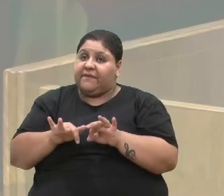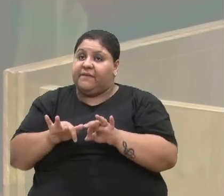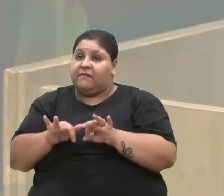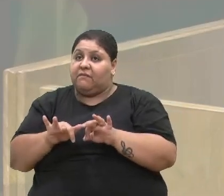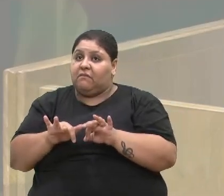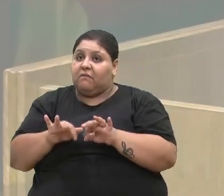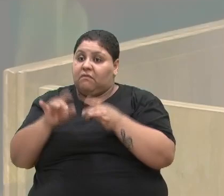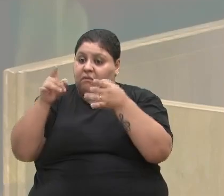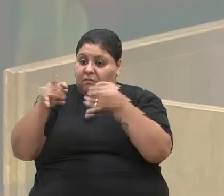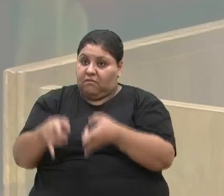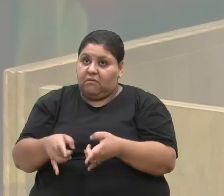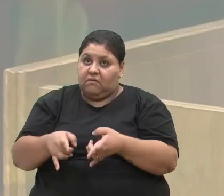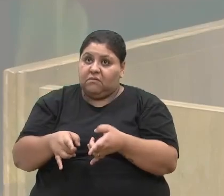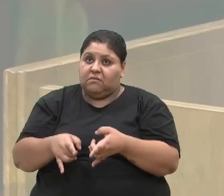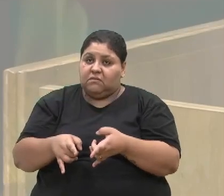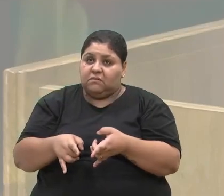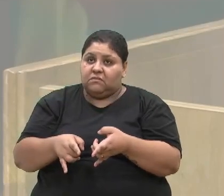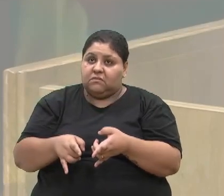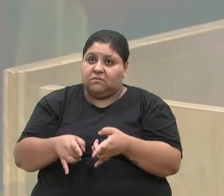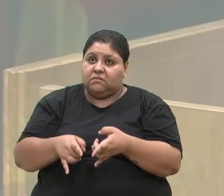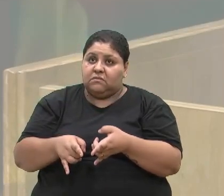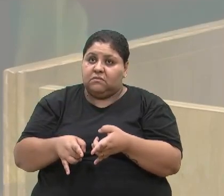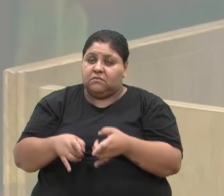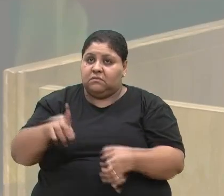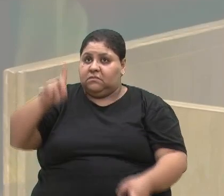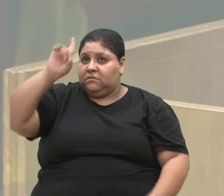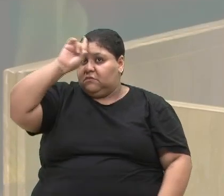leito, um hospital particular, que é o Hospital